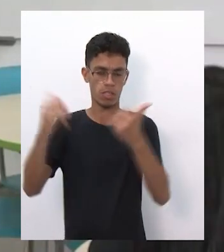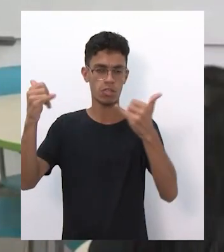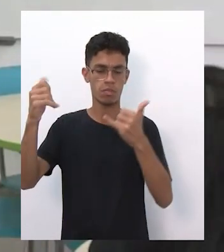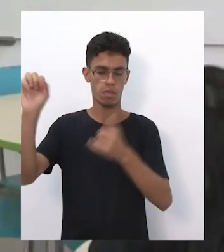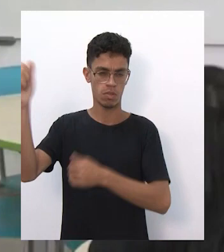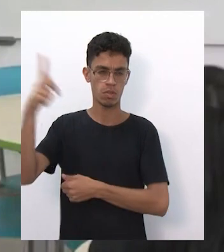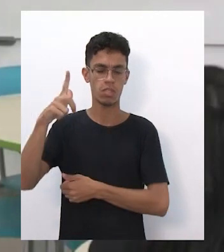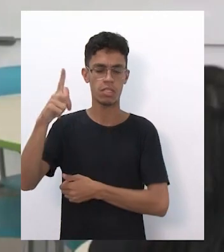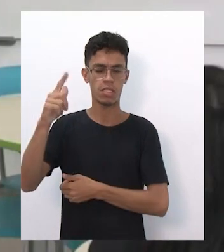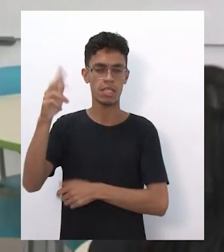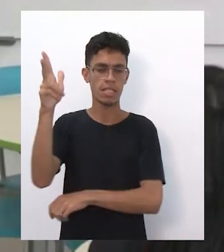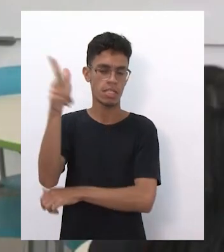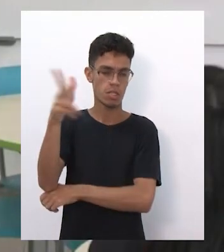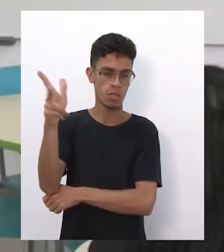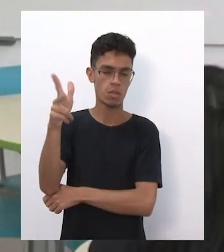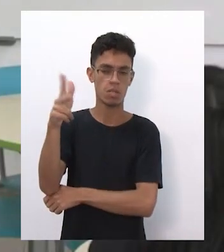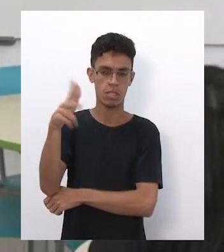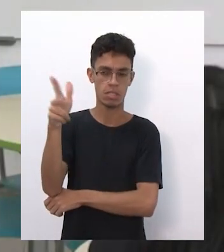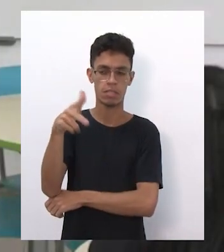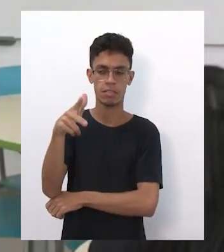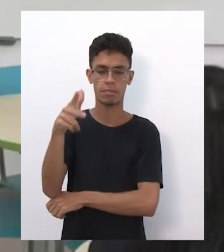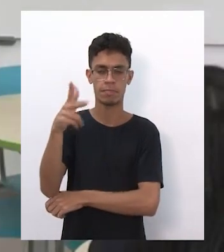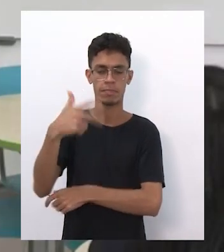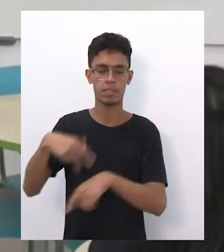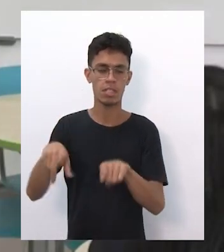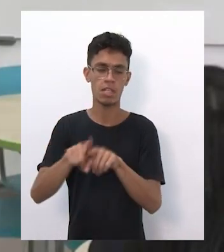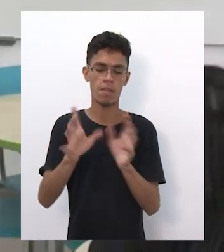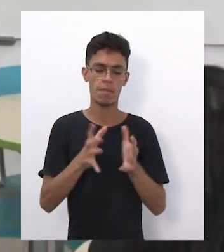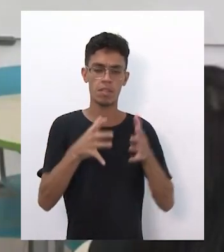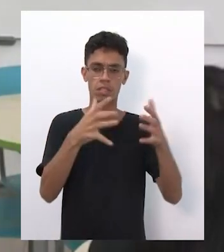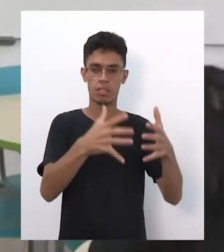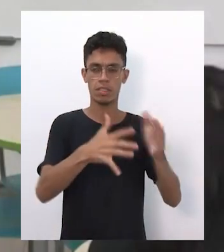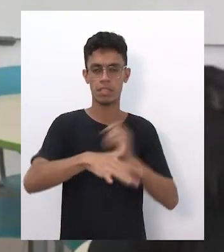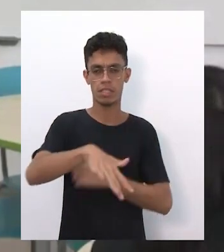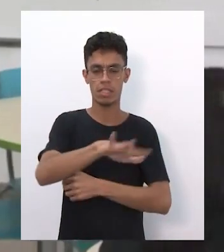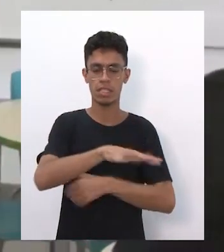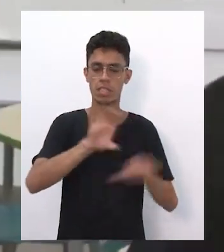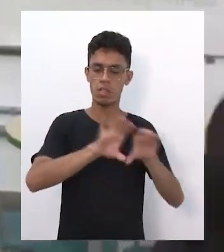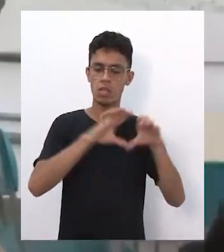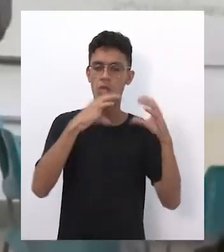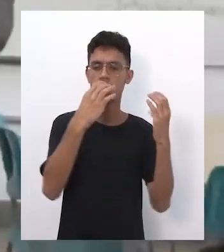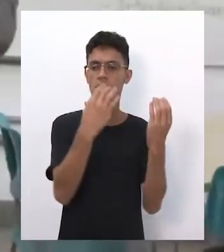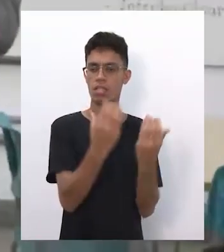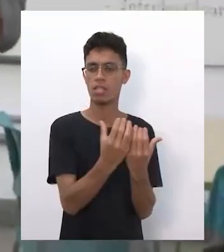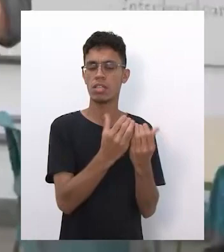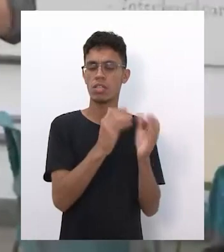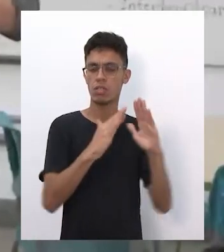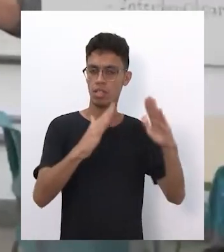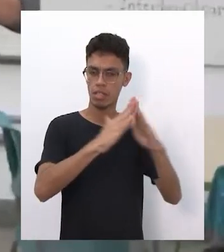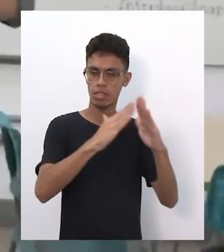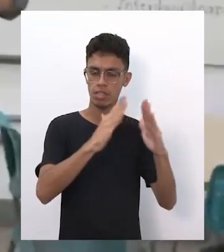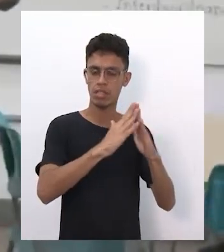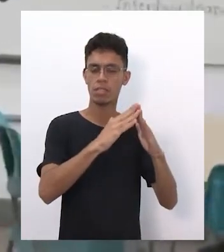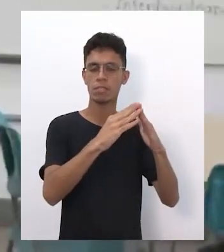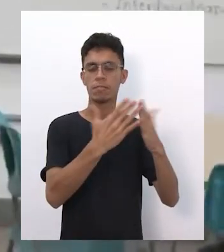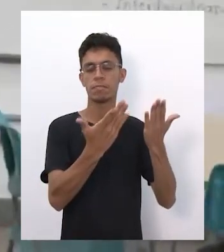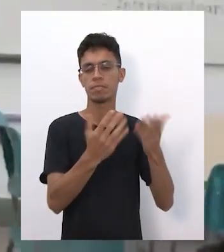energia eólica, e o pessoal que vai desenvolver a parte da comunidade, as casas,